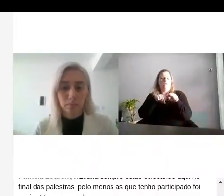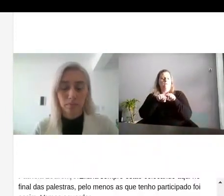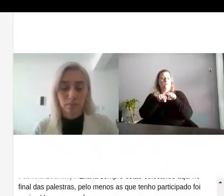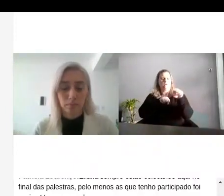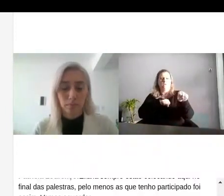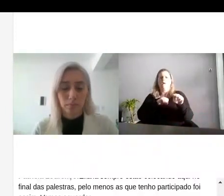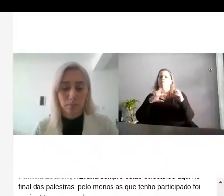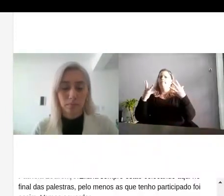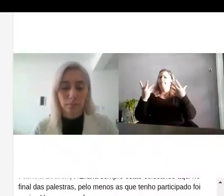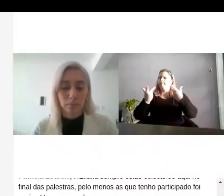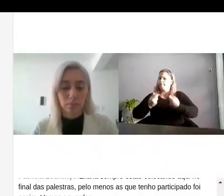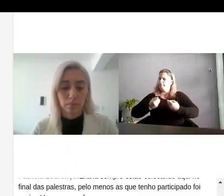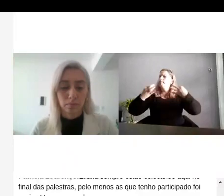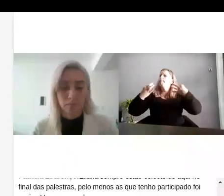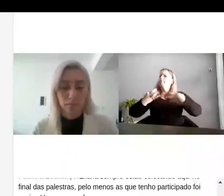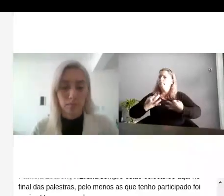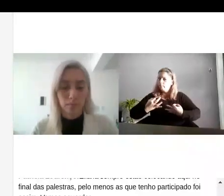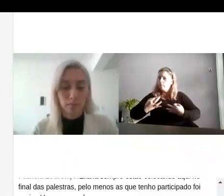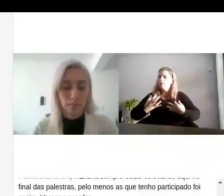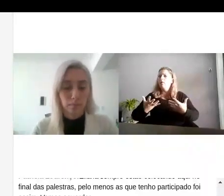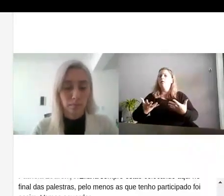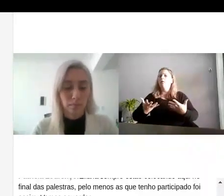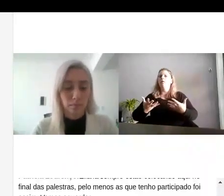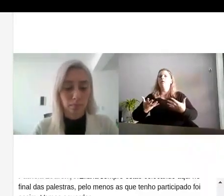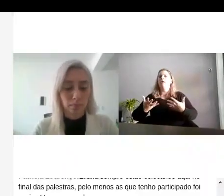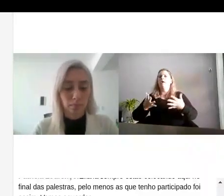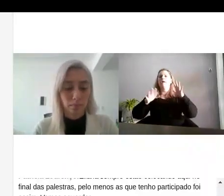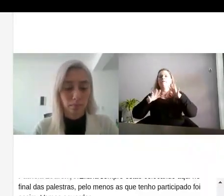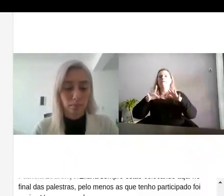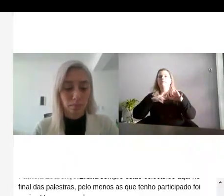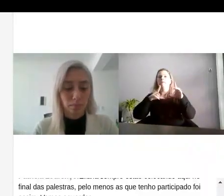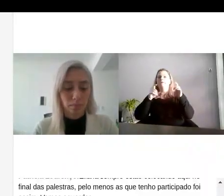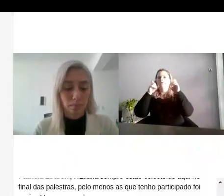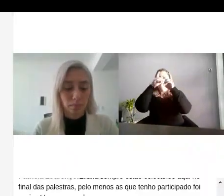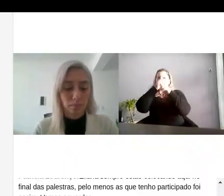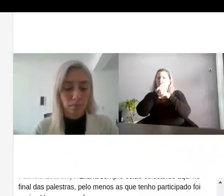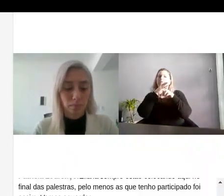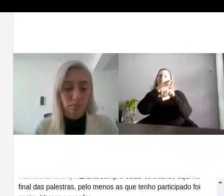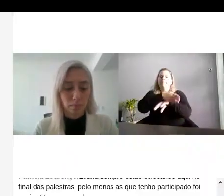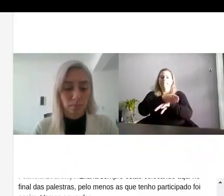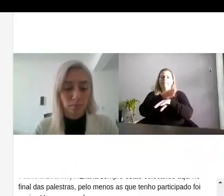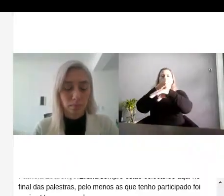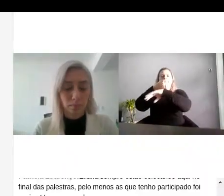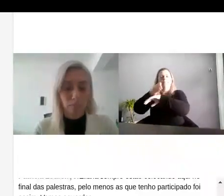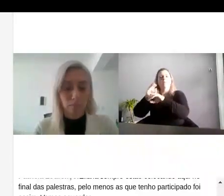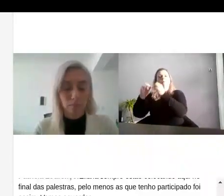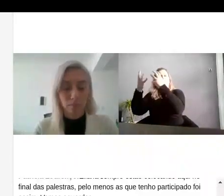muitas vezes vejo essa dificuldade de colocação. Por outro lado,